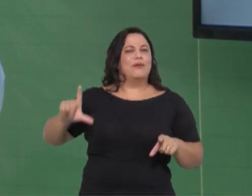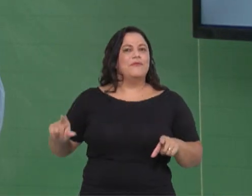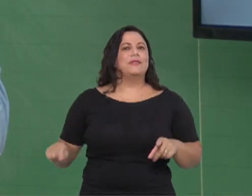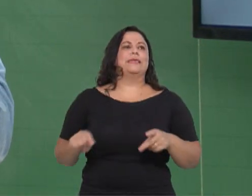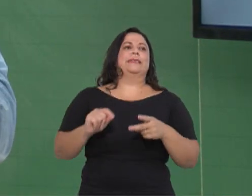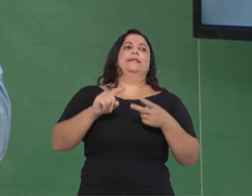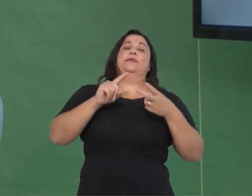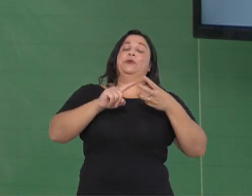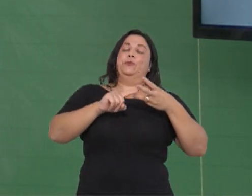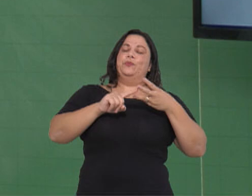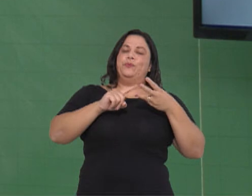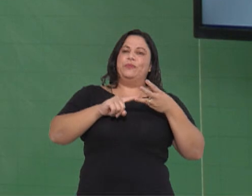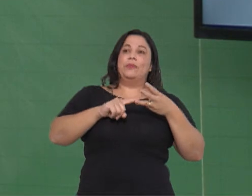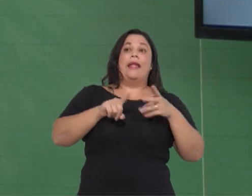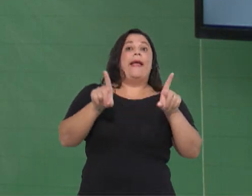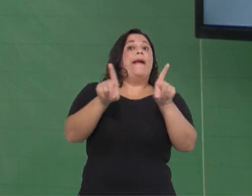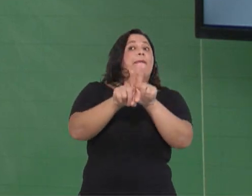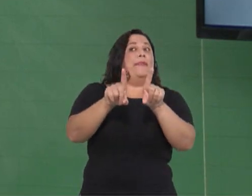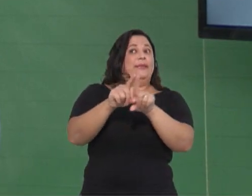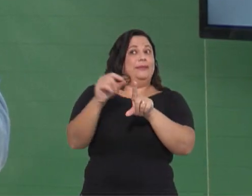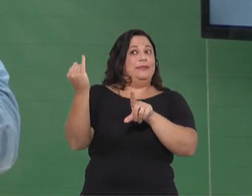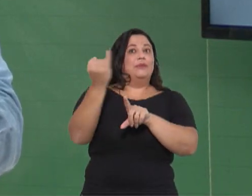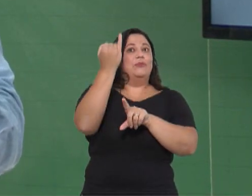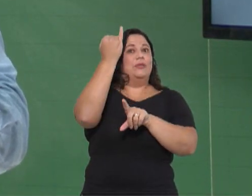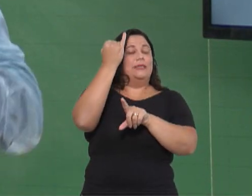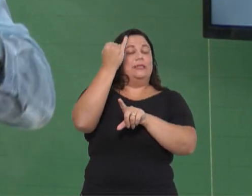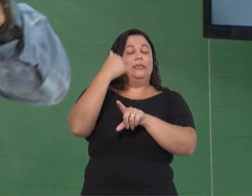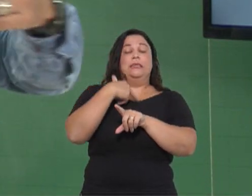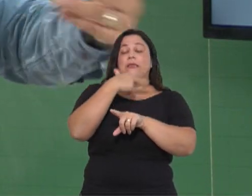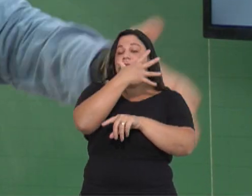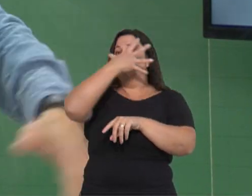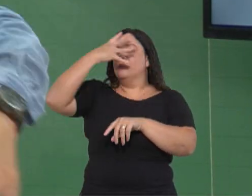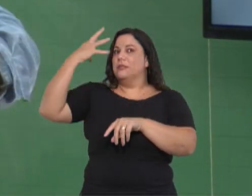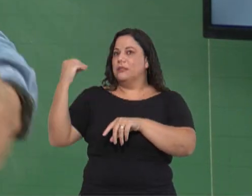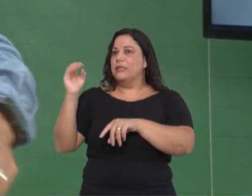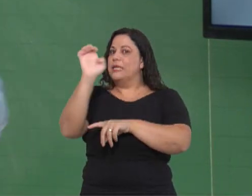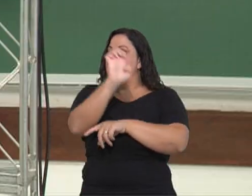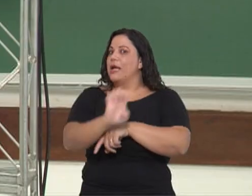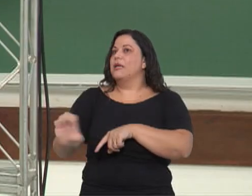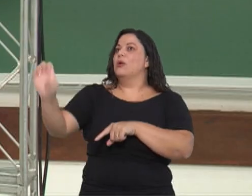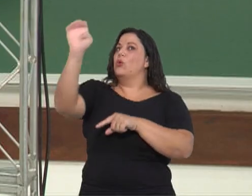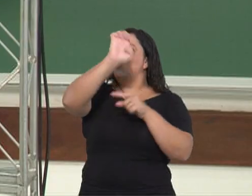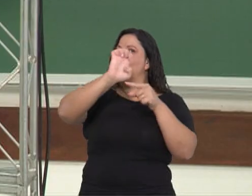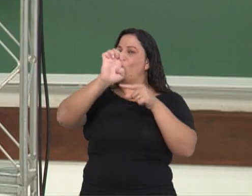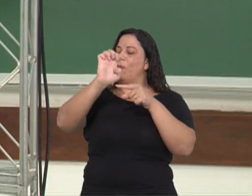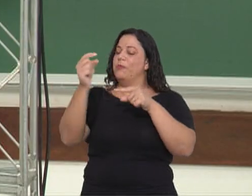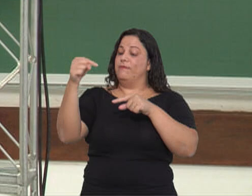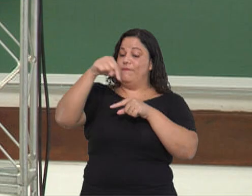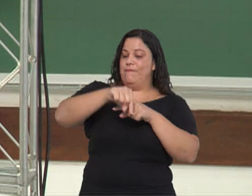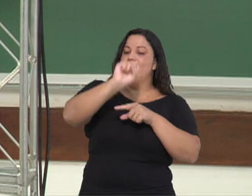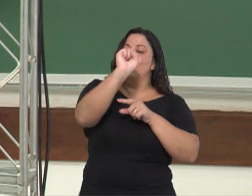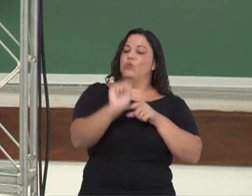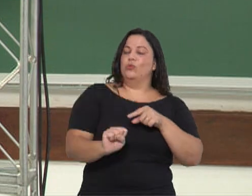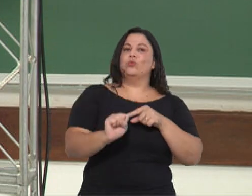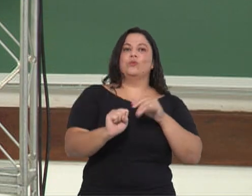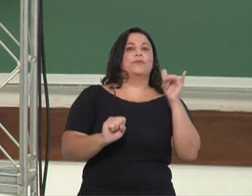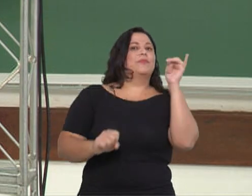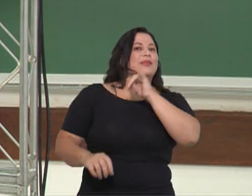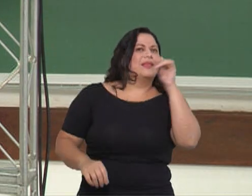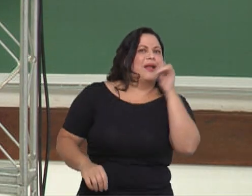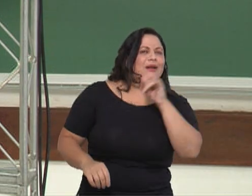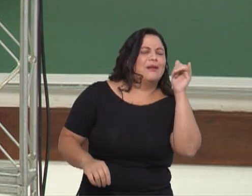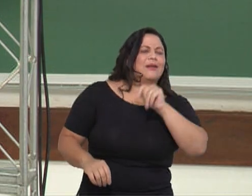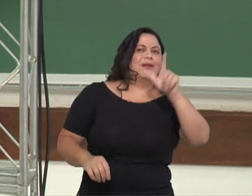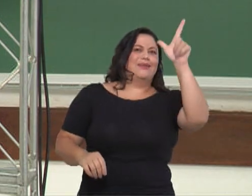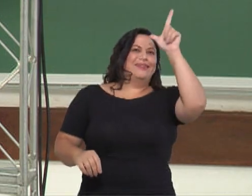podemos esquecer a imigração europeia, que vieram, em geral, para o sul do Brasil, então italianos,